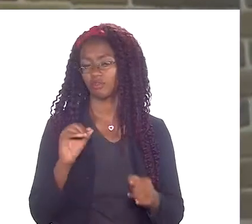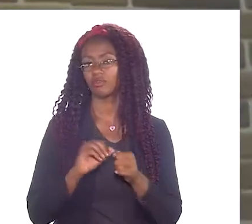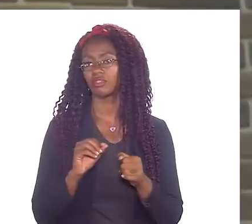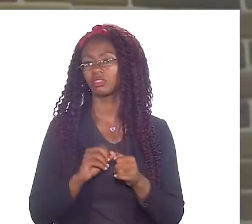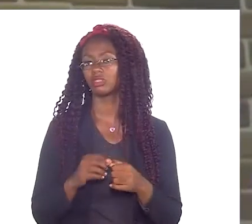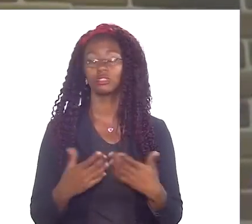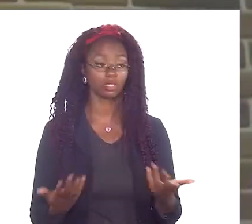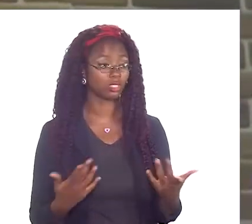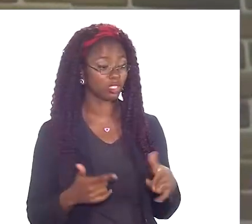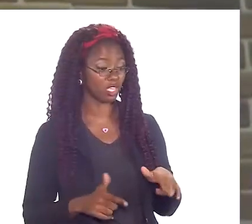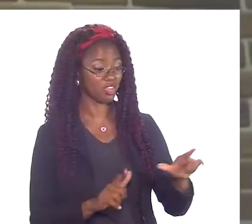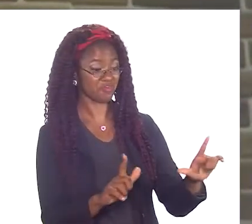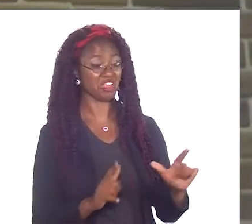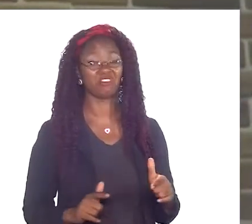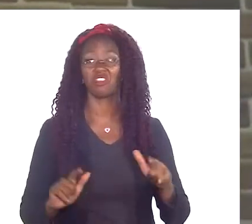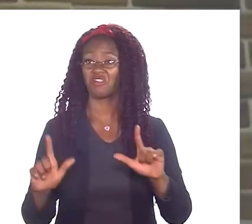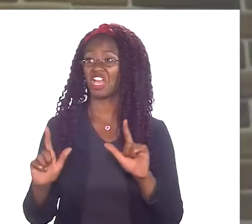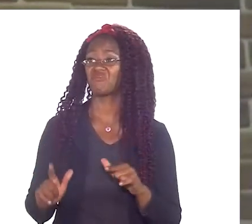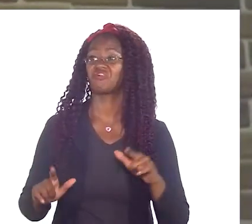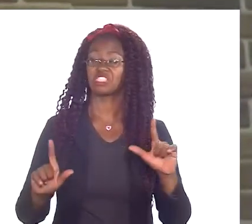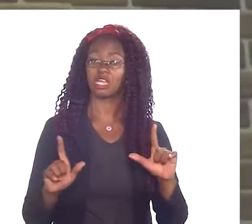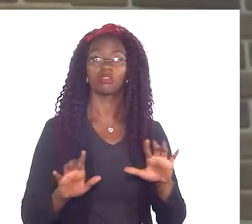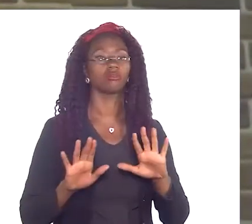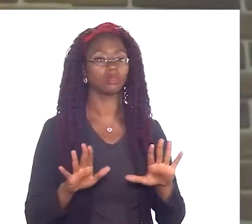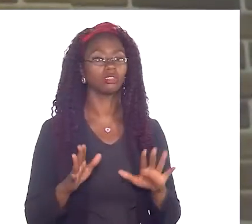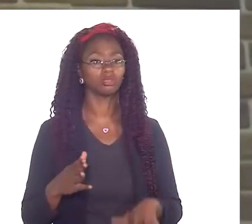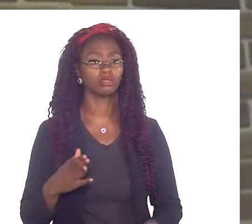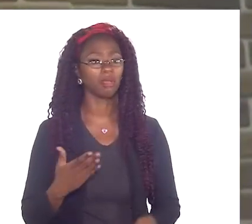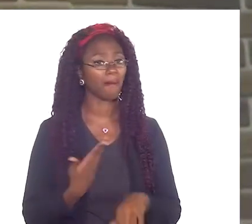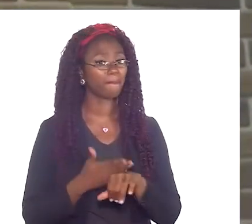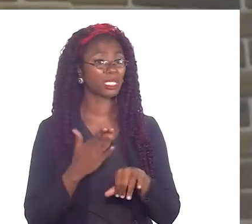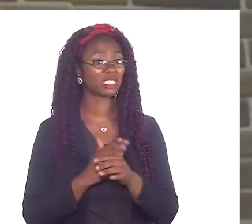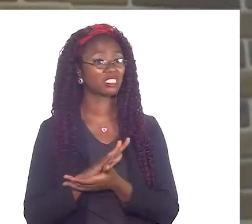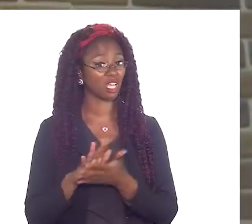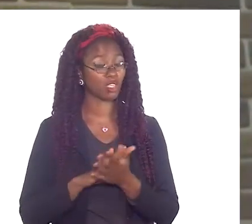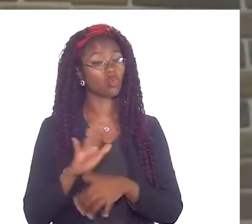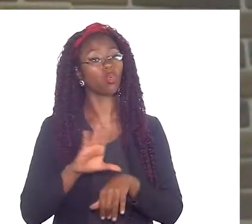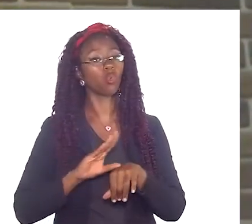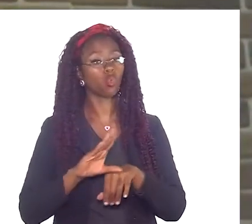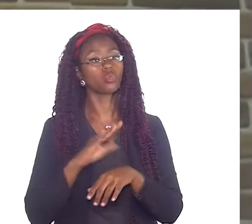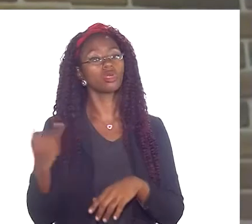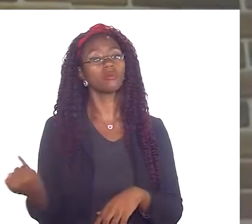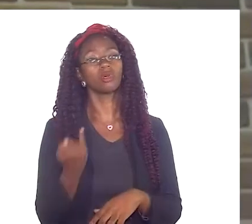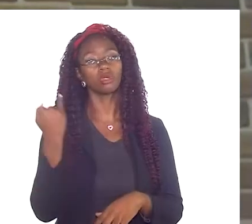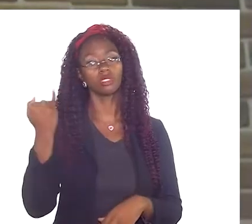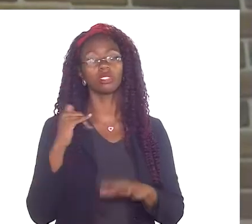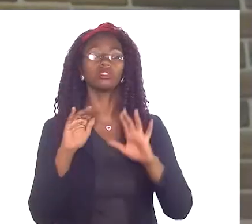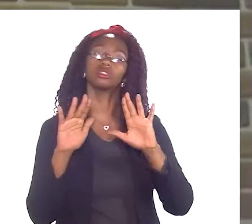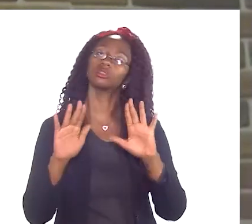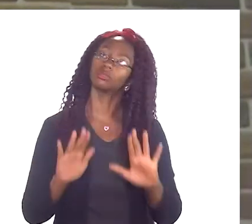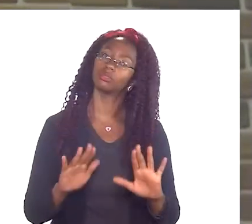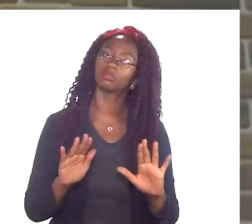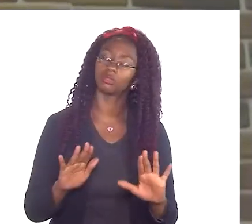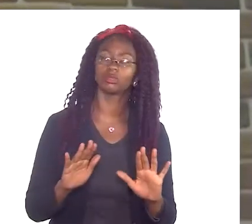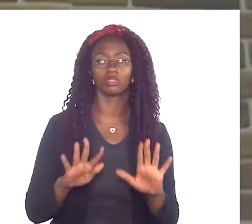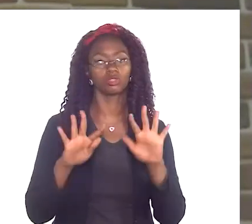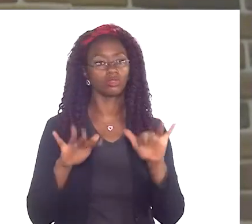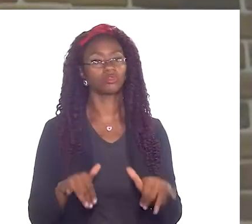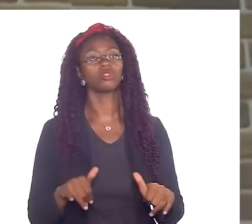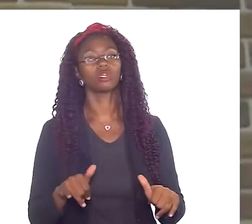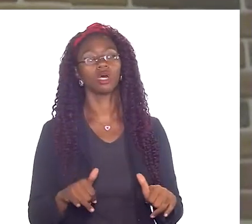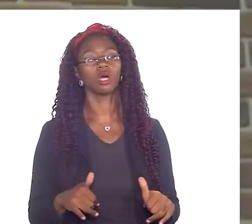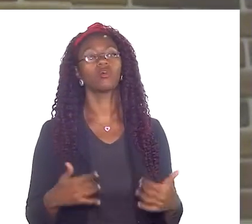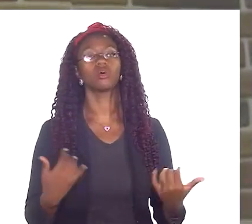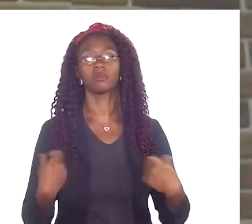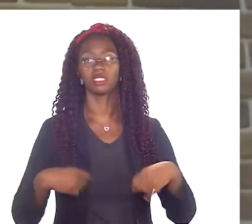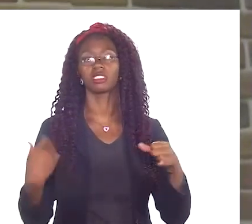É isso, para não ser o rei do certificado. Muita gente só se preocupa com o certificado. Os cursos eles são muito importantes, mas no final você vai se